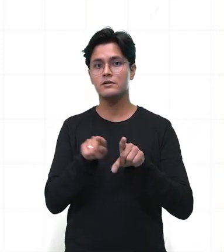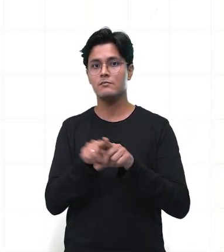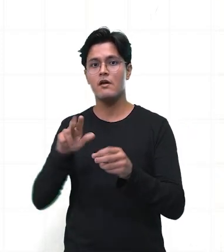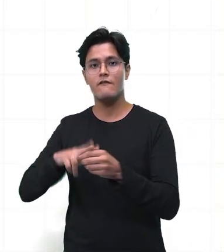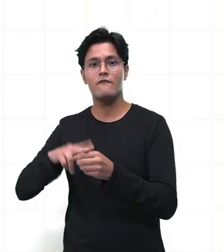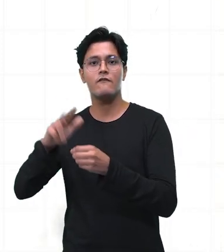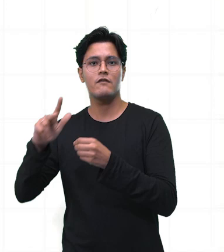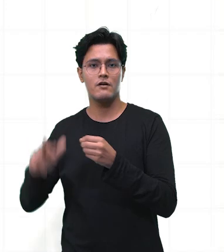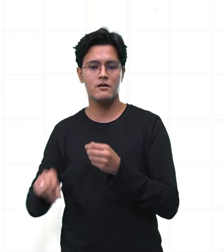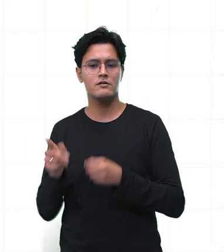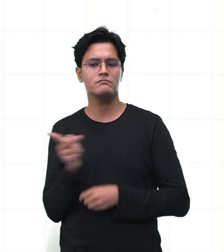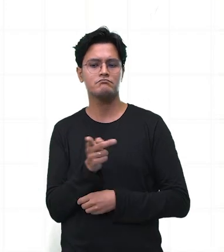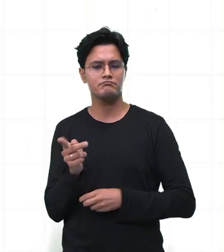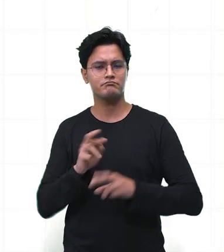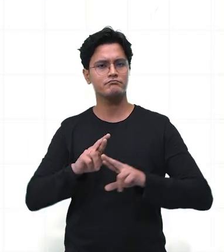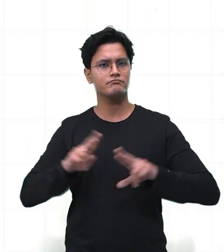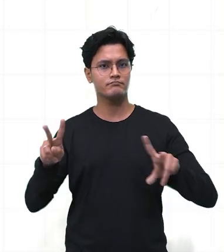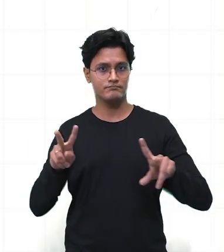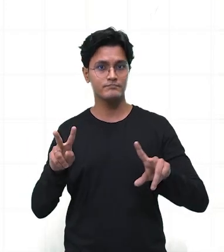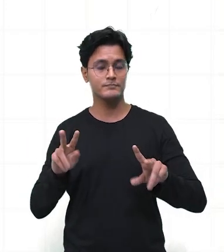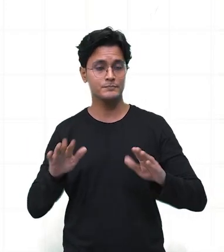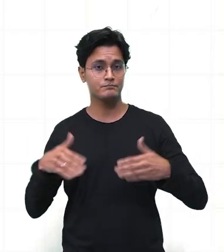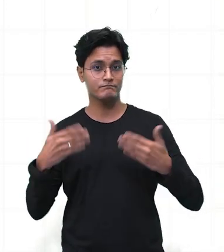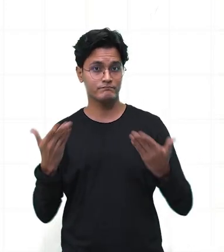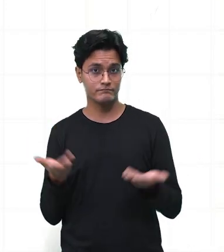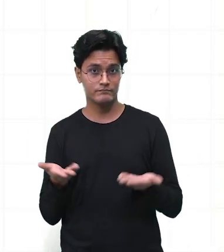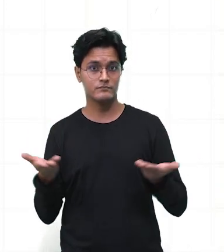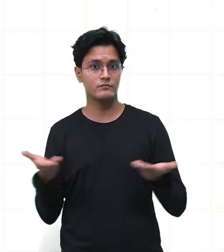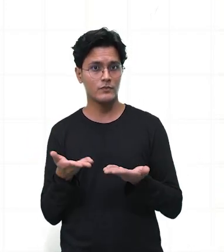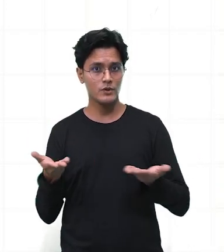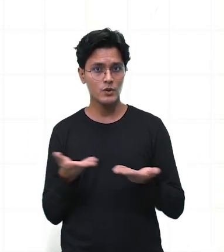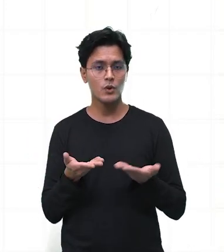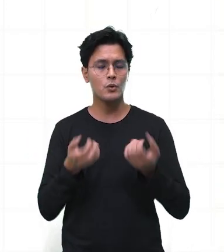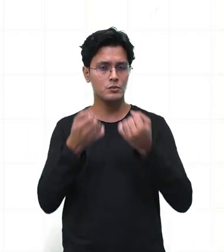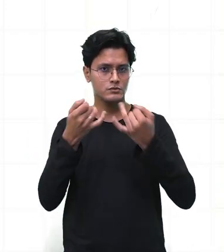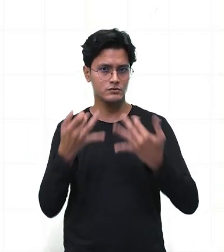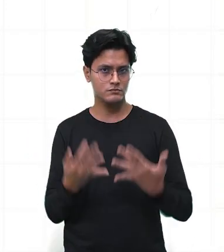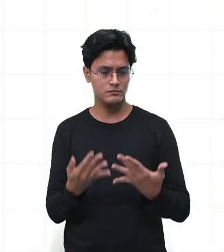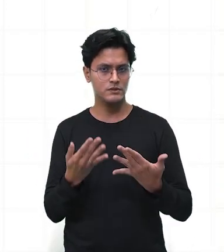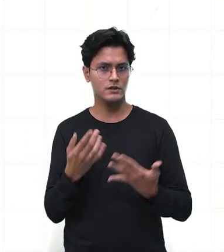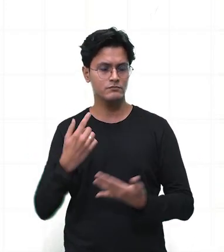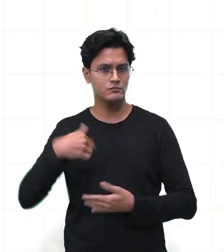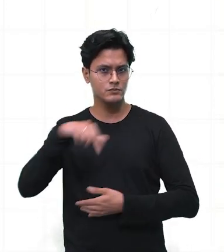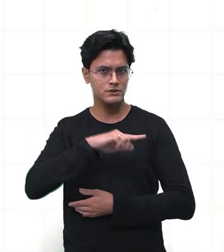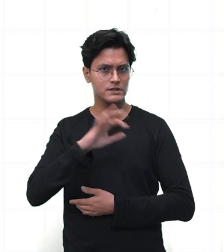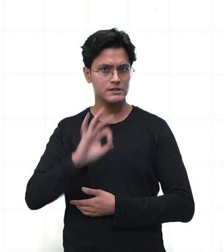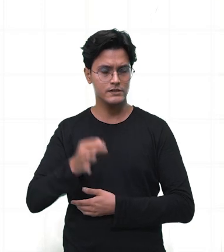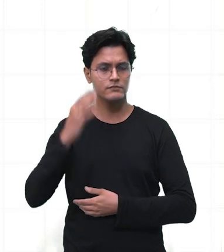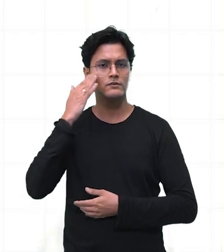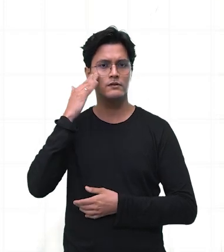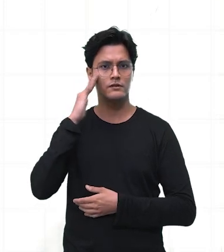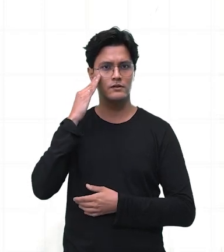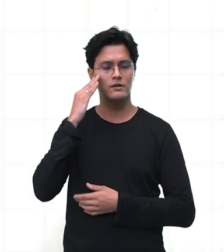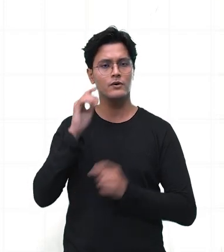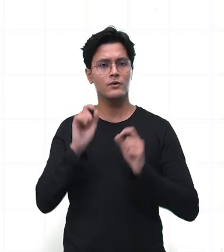e variável. É isso que a gente vai tentar trazer para vocês aqui, tá, para a gente